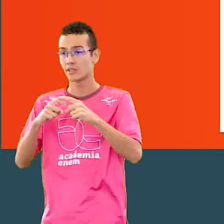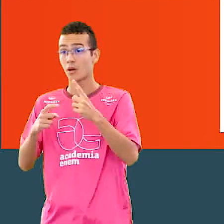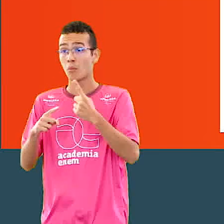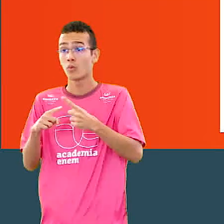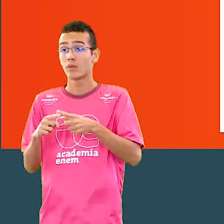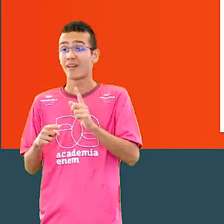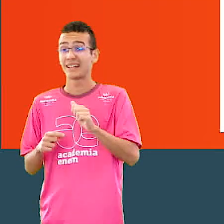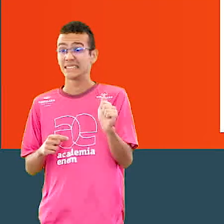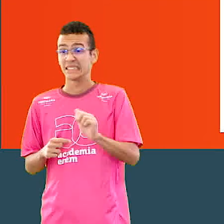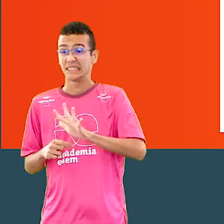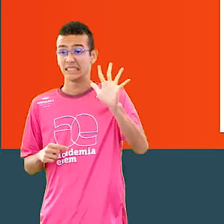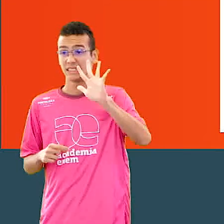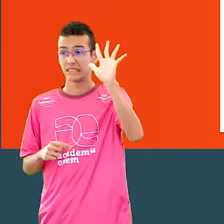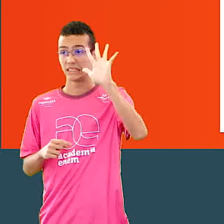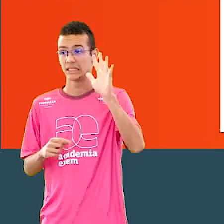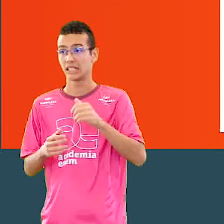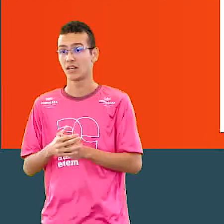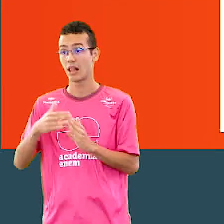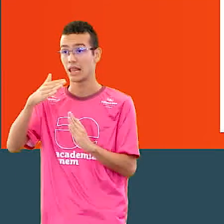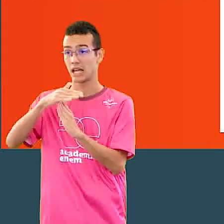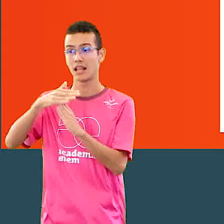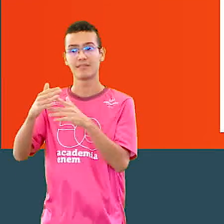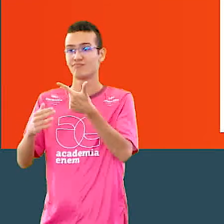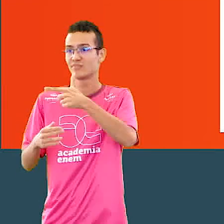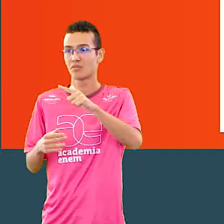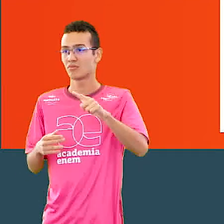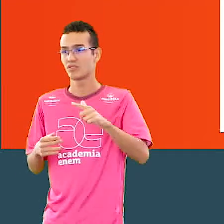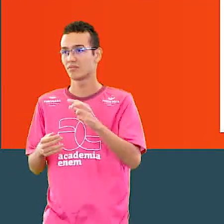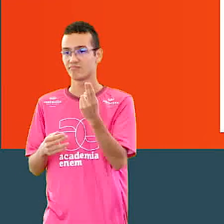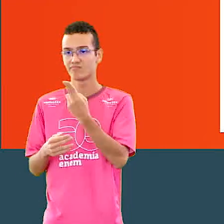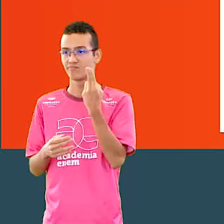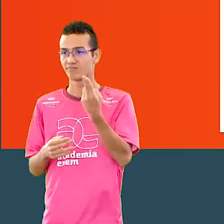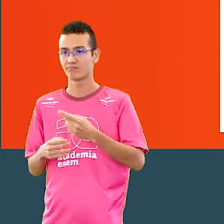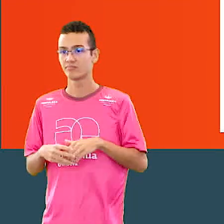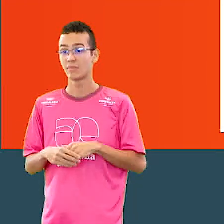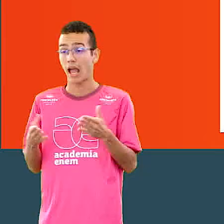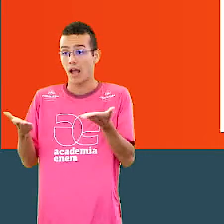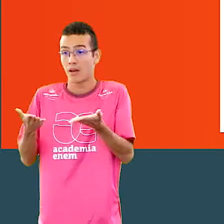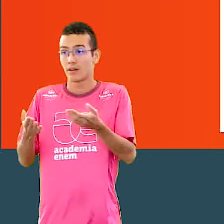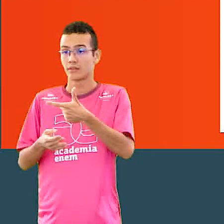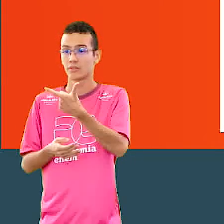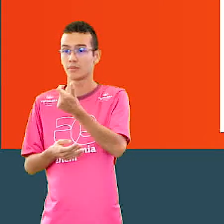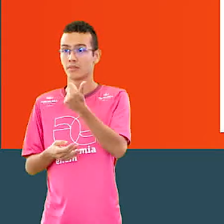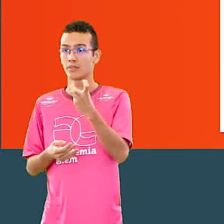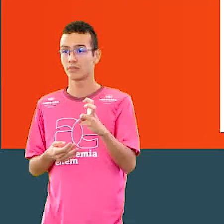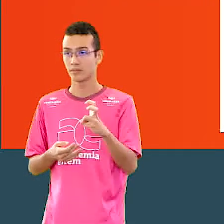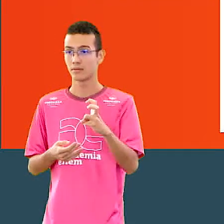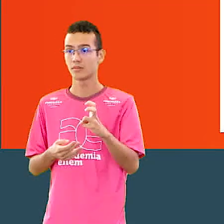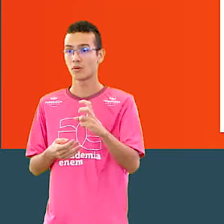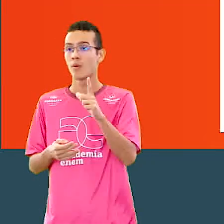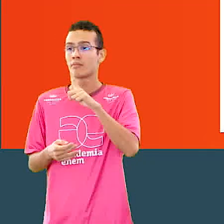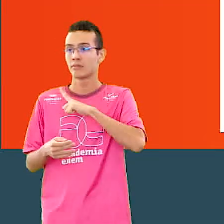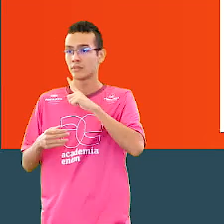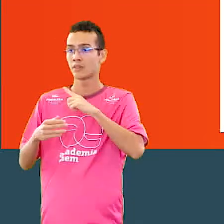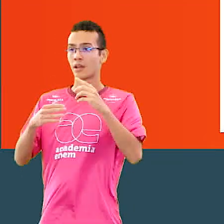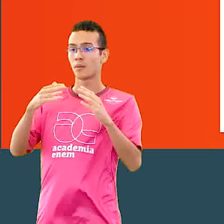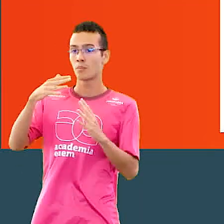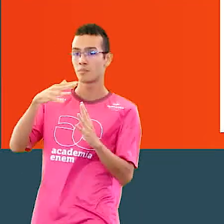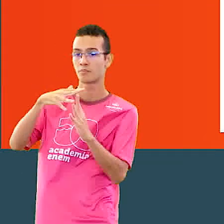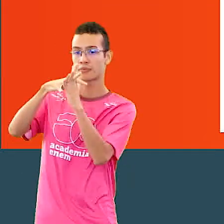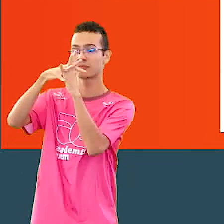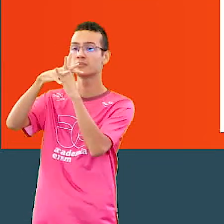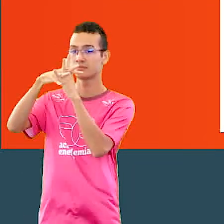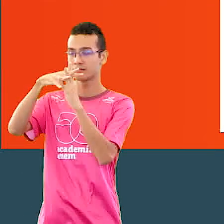o teto não cobria. Então, esse ano de 2025, o teto subiu e muitas vagas